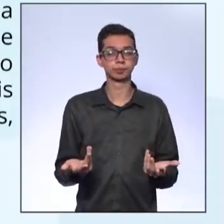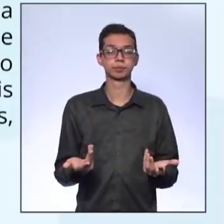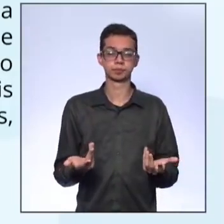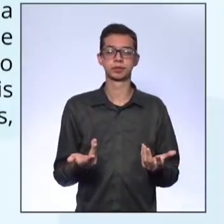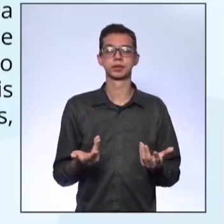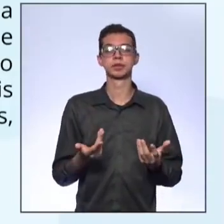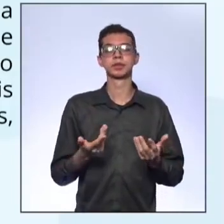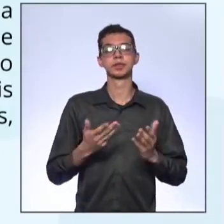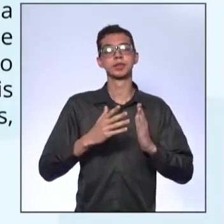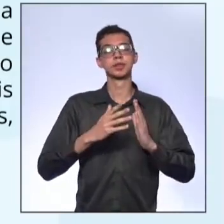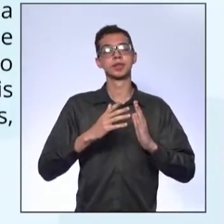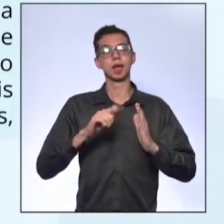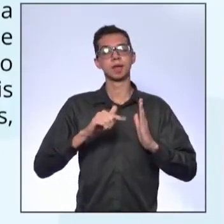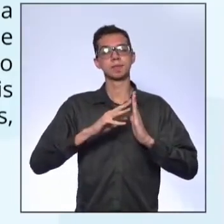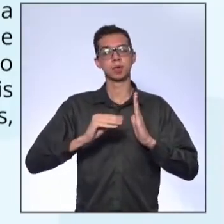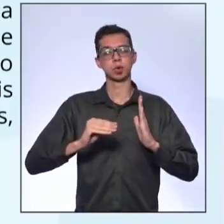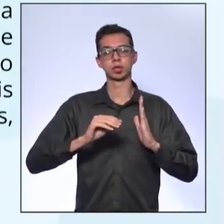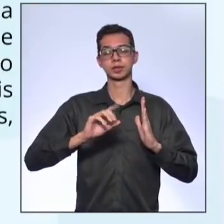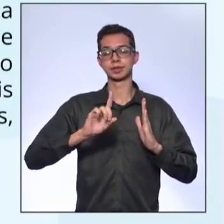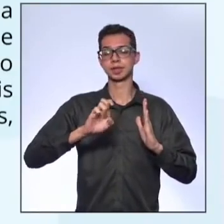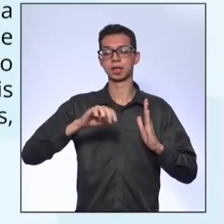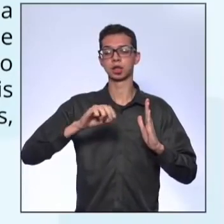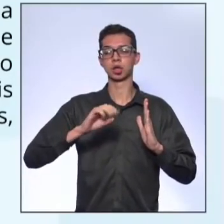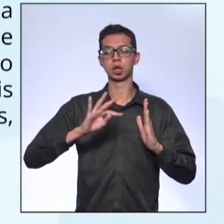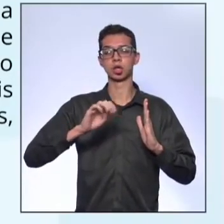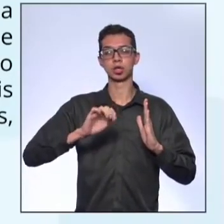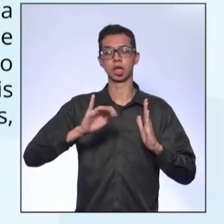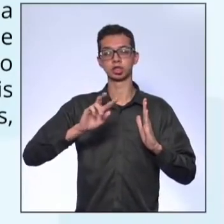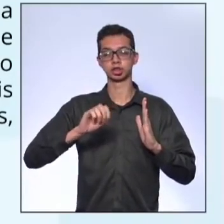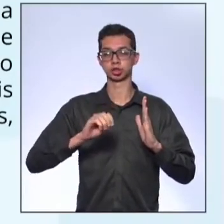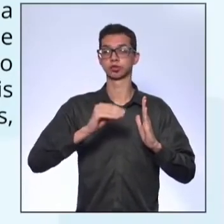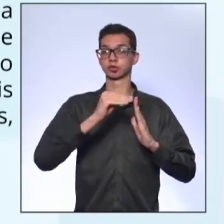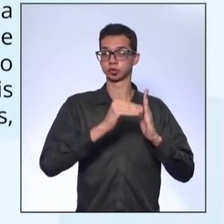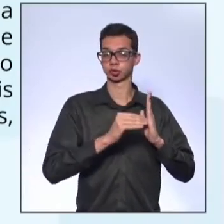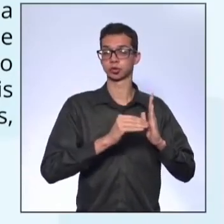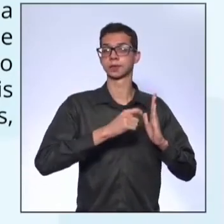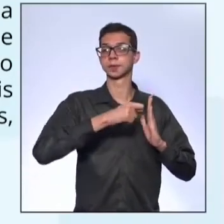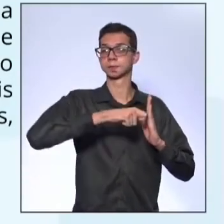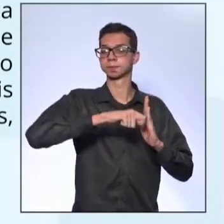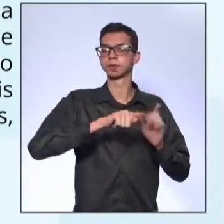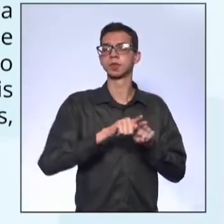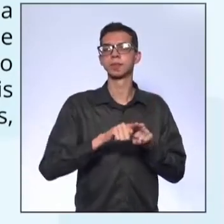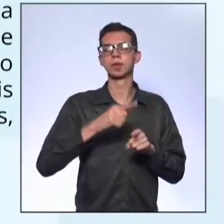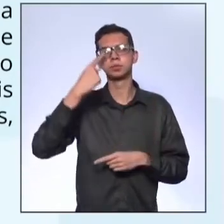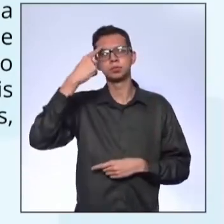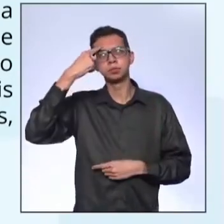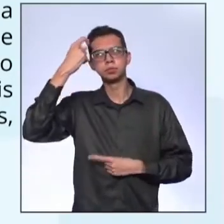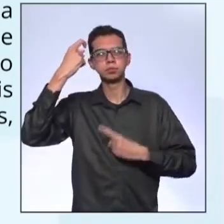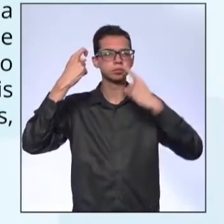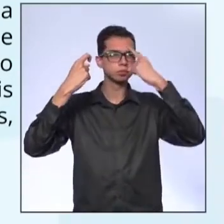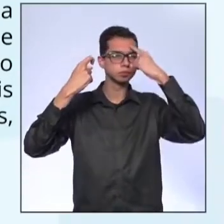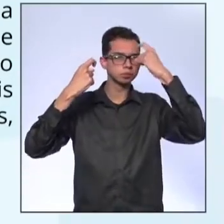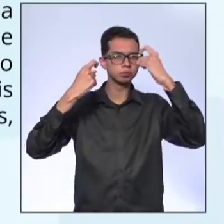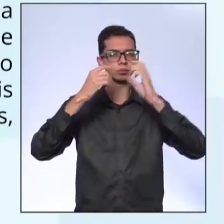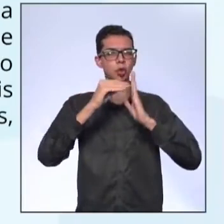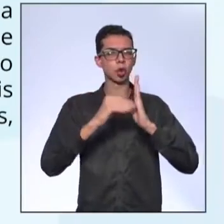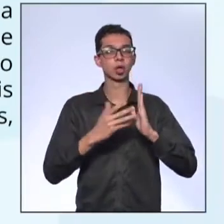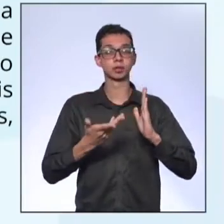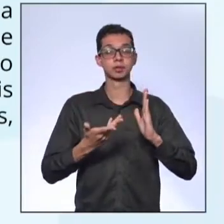denotativa e a progressão e concatenação lógica de ideias. É o tipo